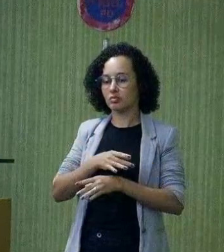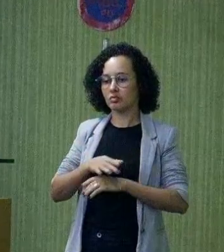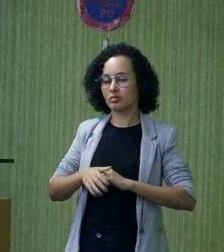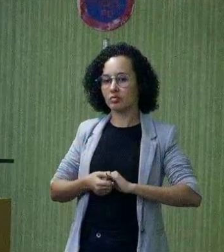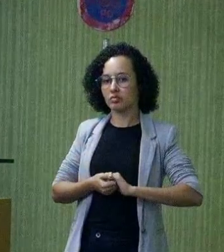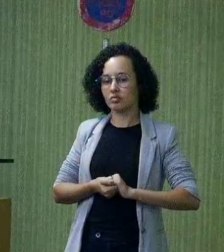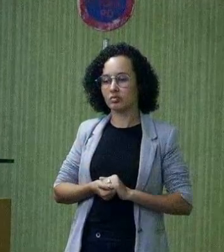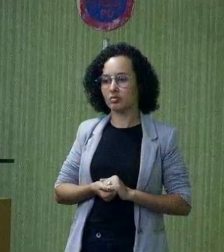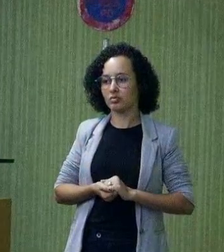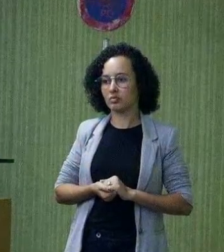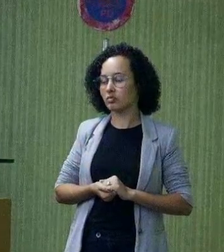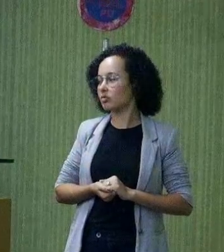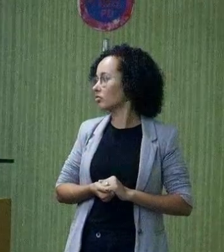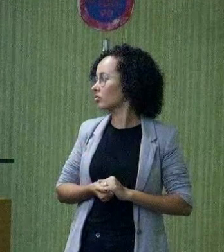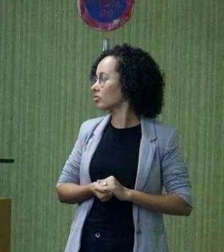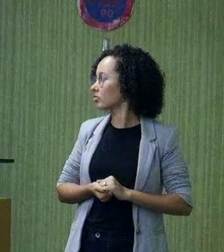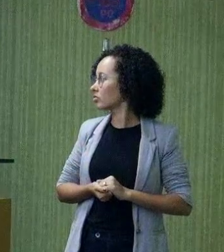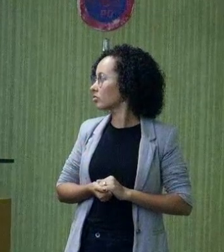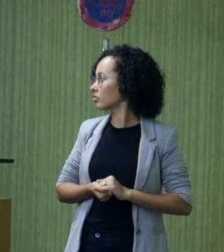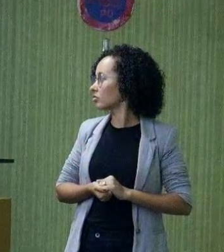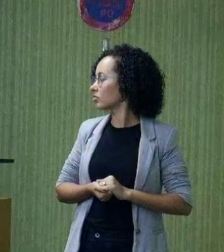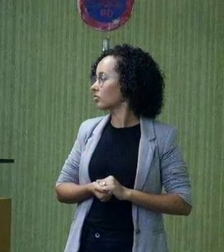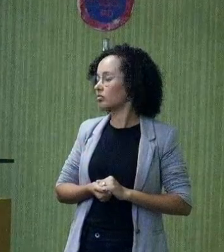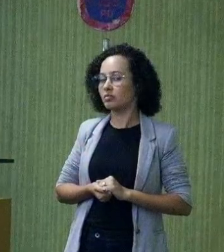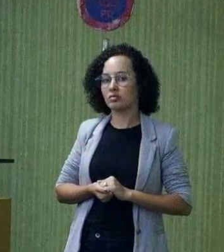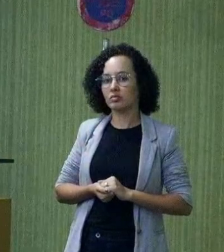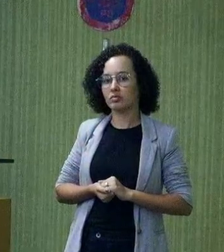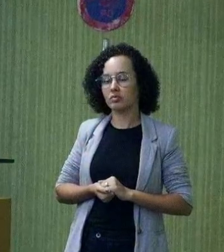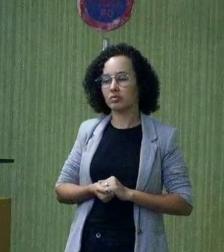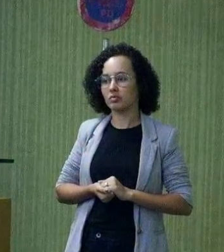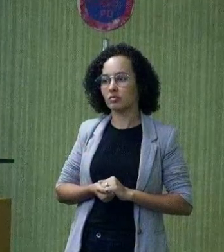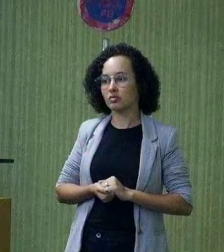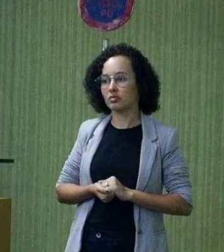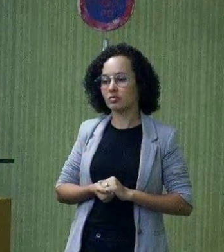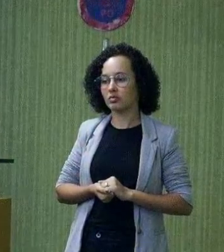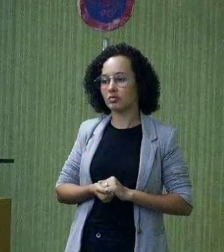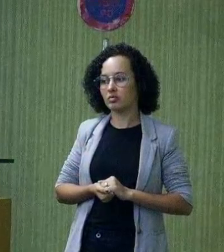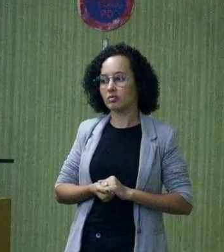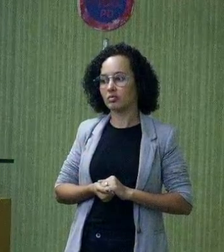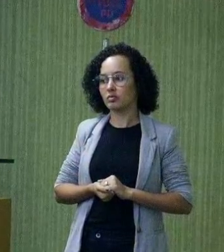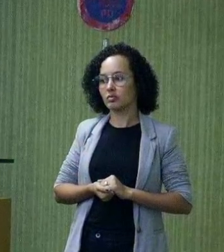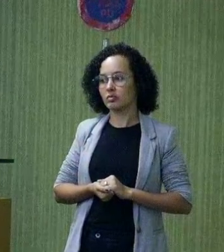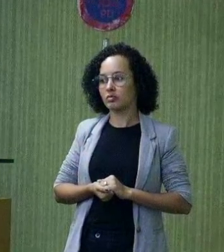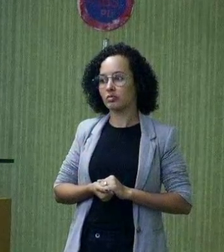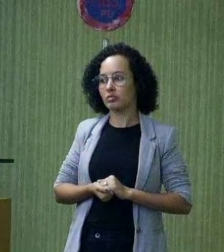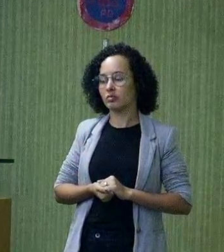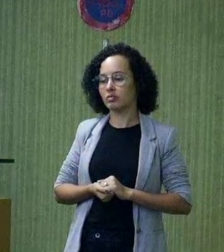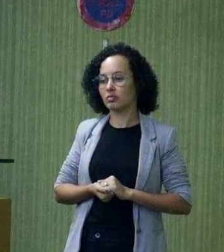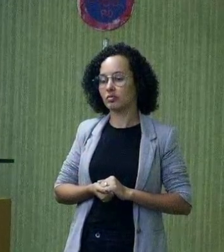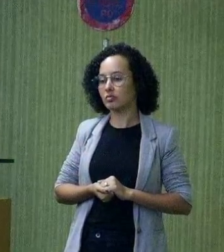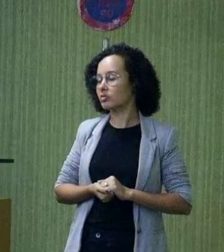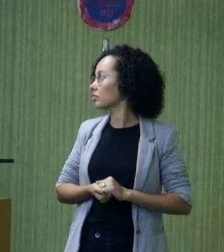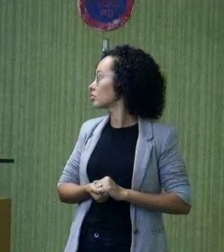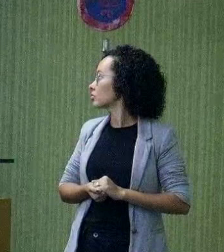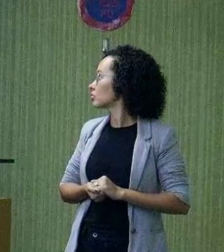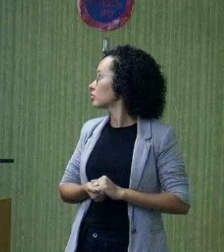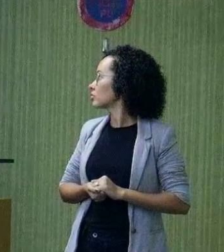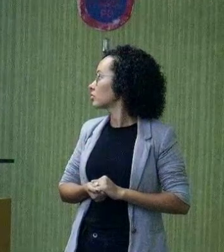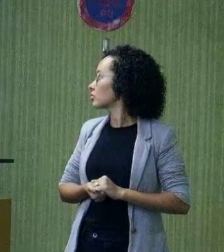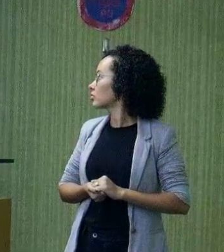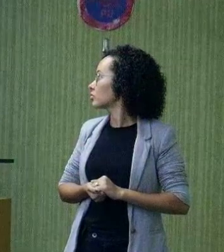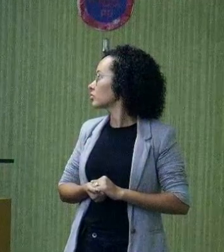é do minutos eh eu acho que seria conveniente eu eh